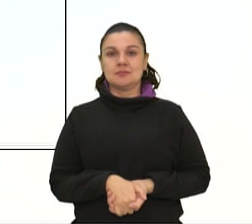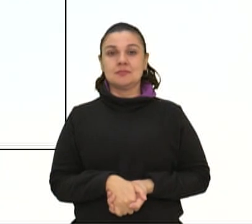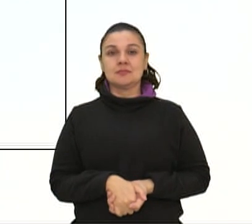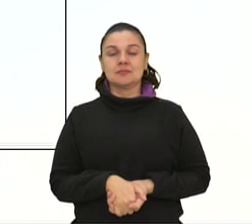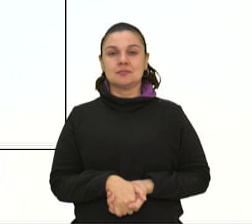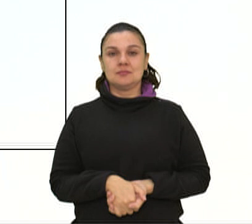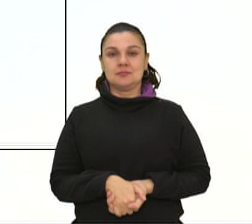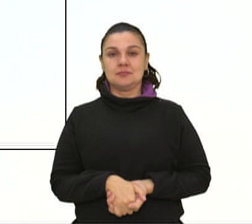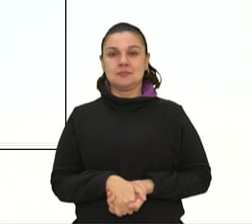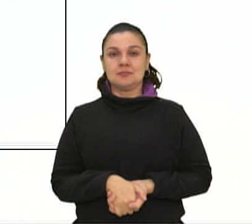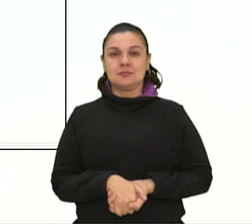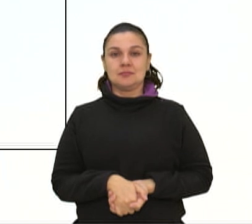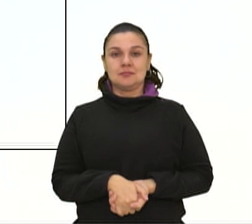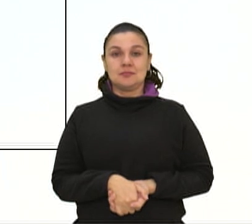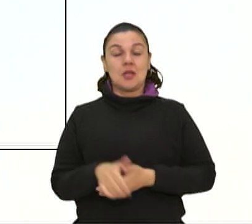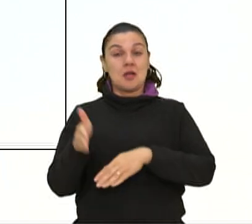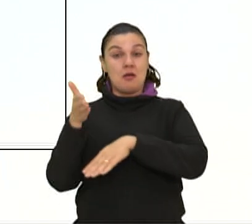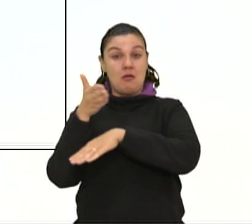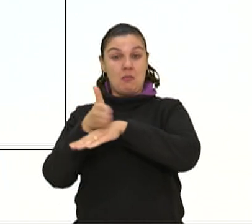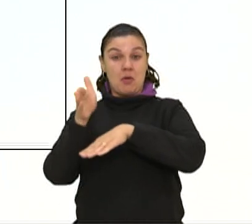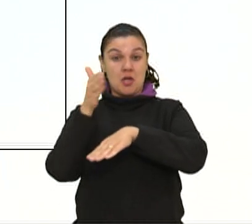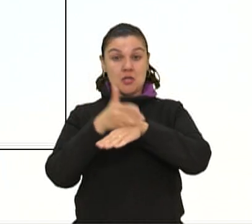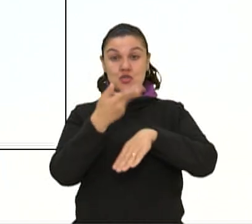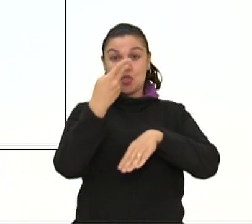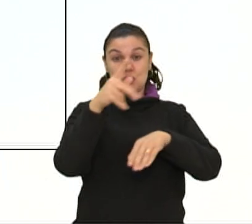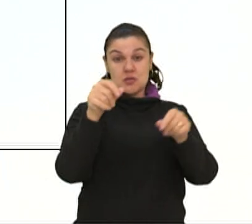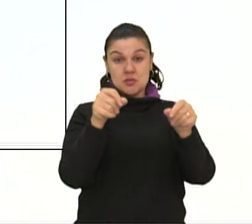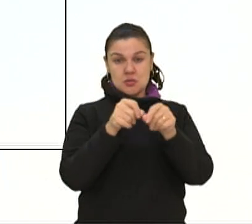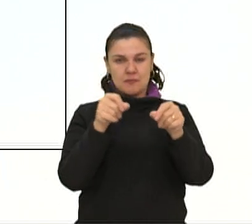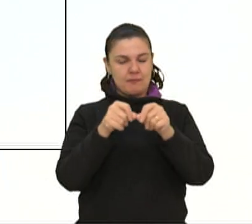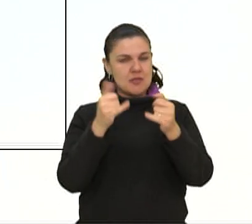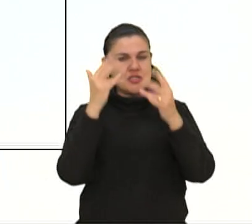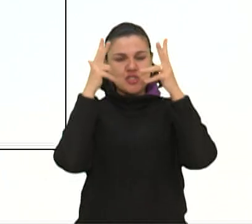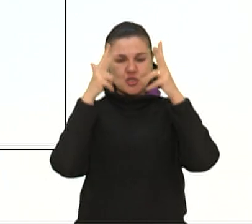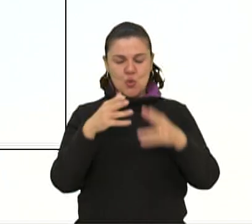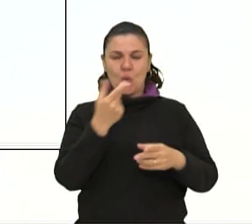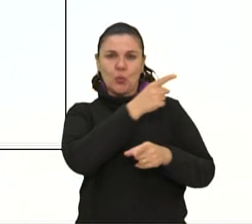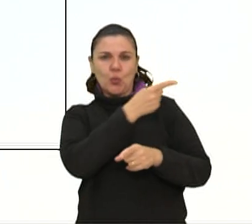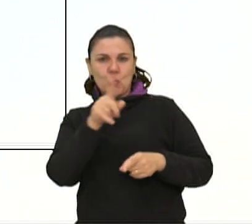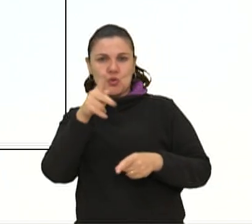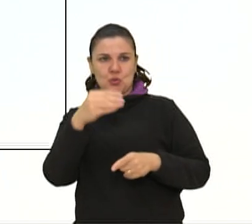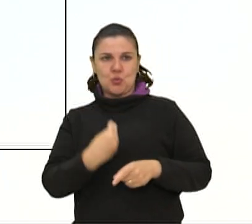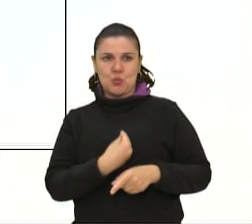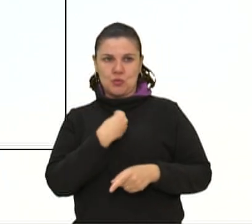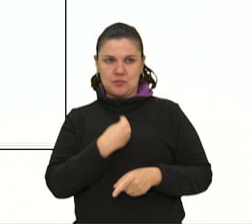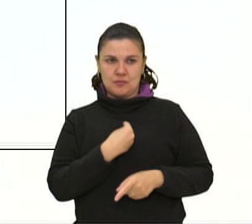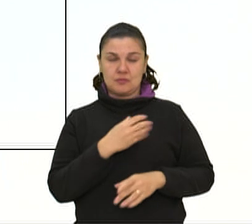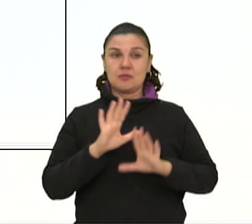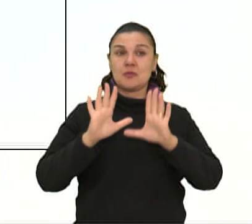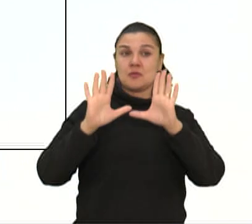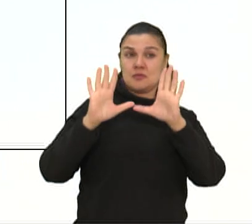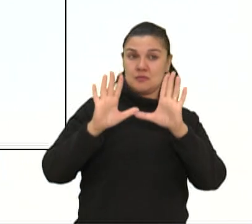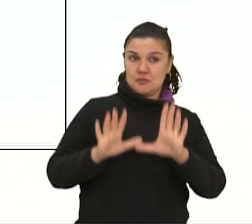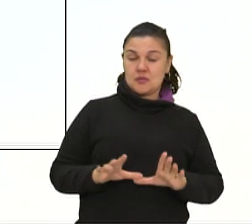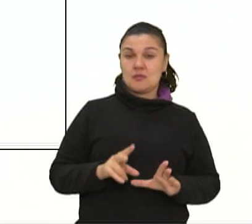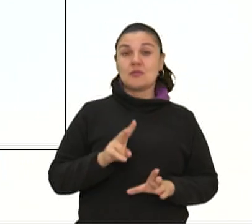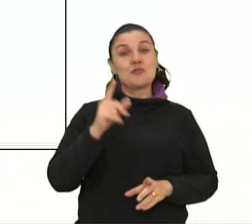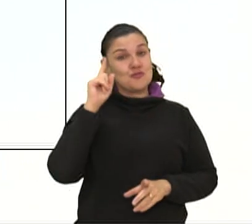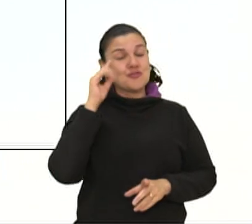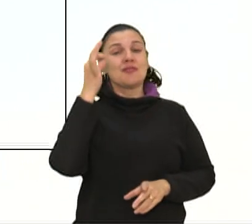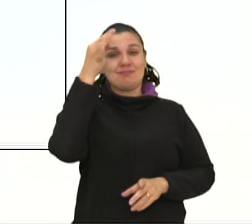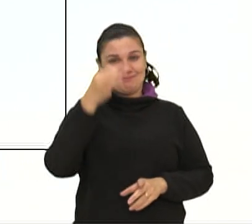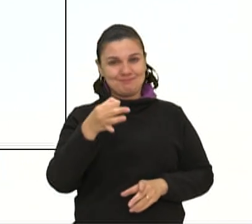teu esforço, sem grandes preocupações externas, porque você só pode dominar o teu